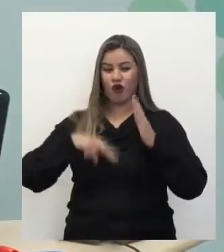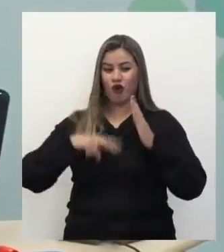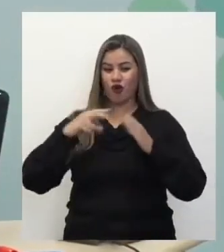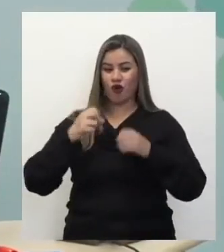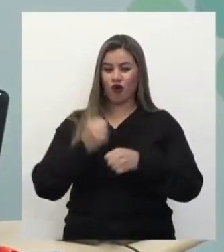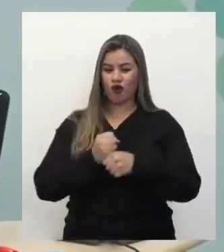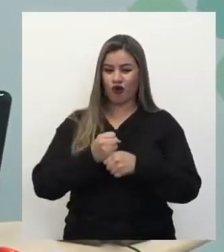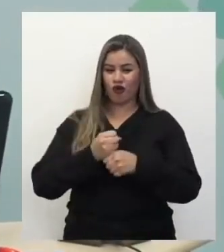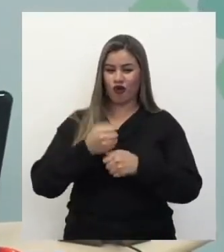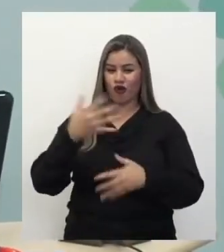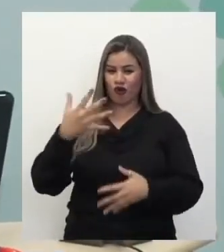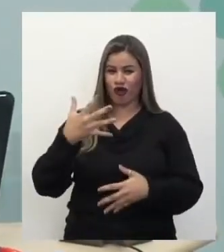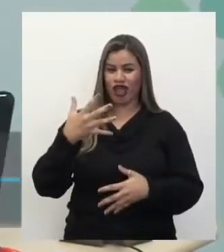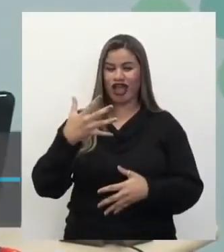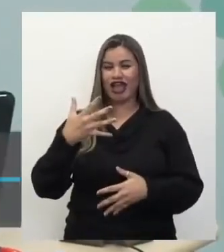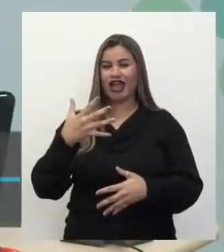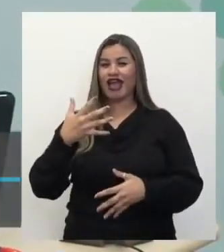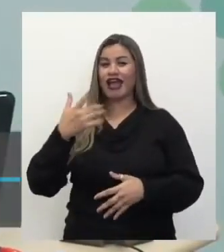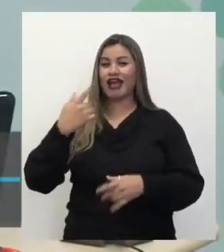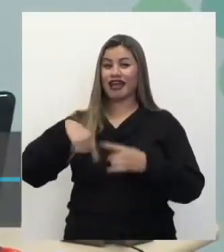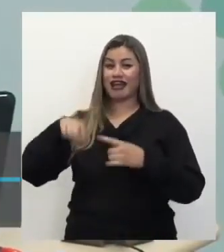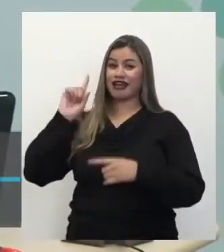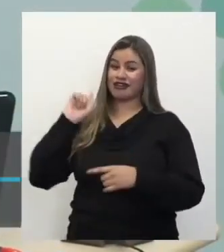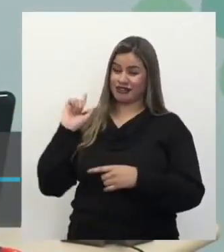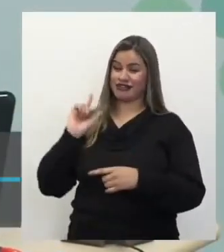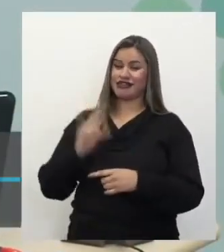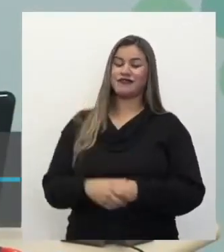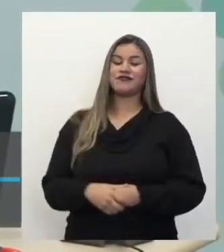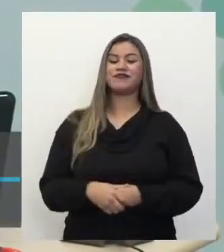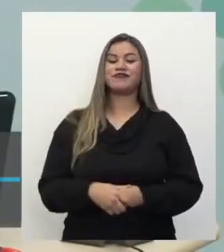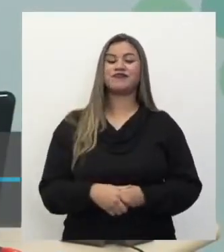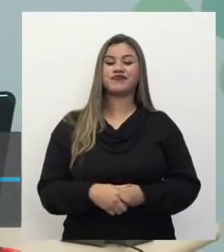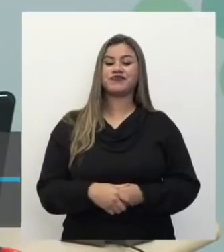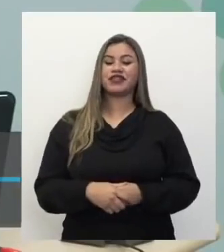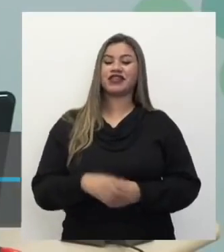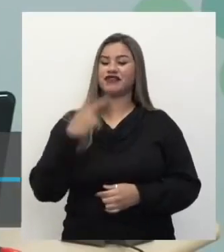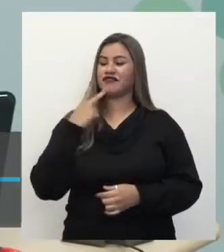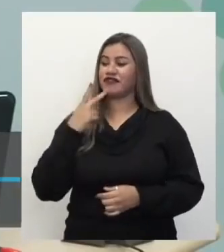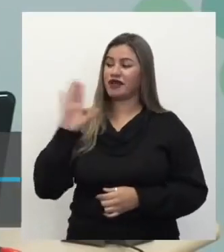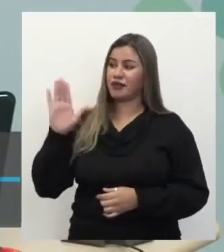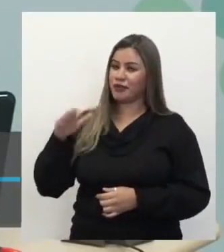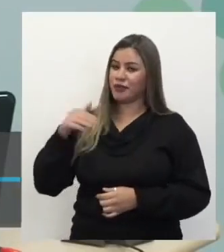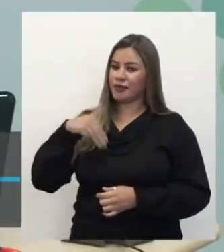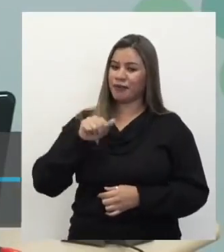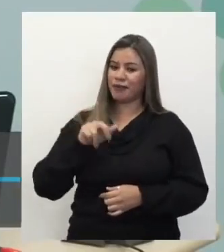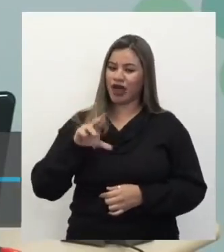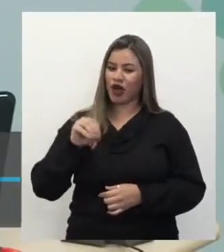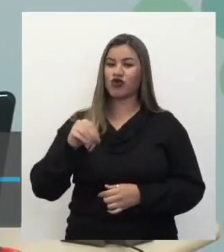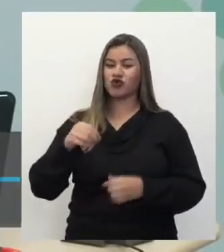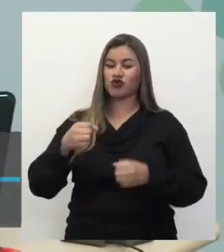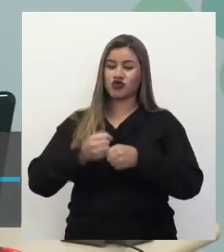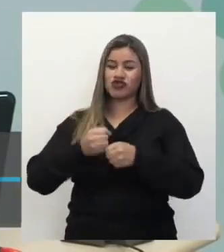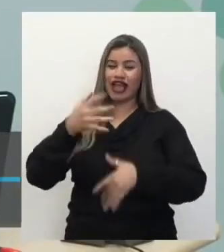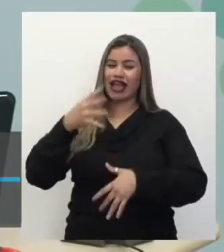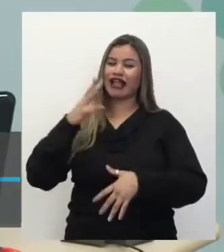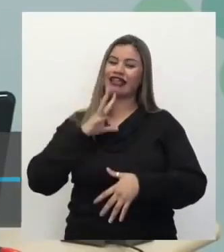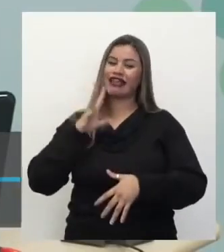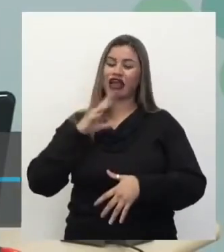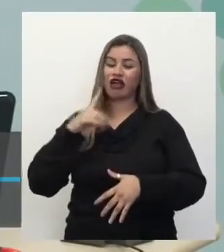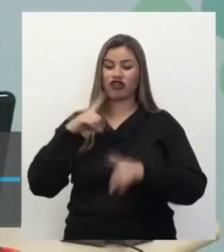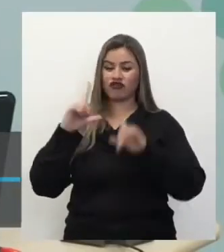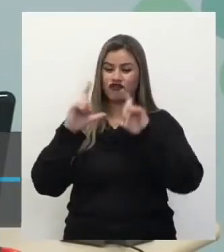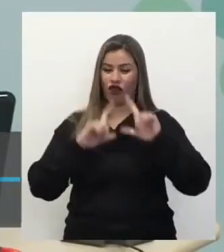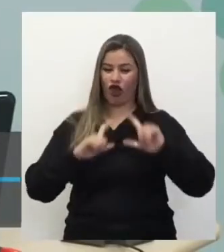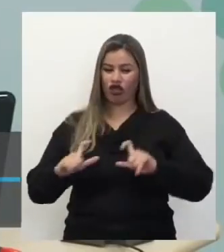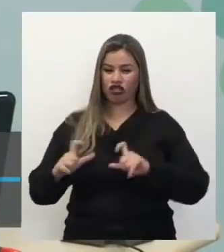os prints do chat da aula anterior e eu dizendo aqui a uma hora, o chat foi muito legal, mas fiz muitos prints.